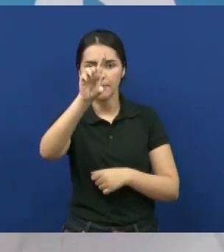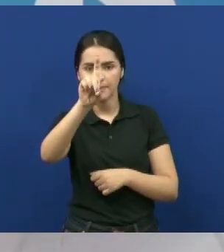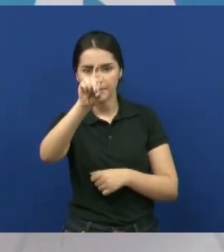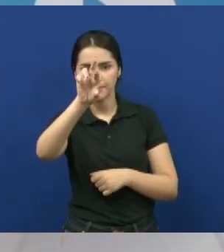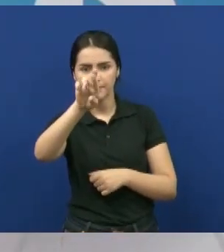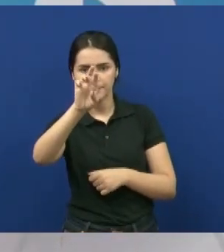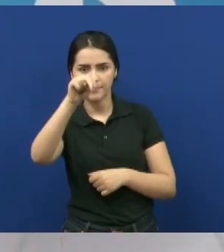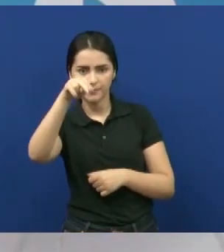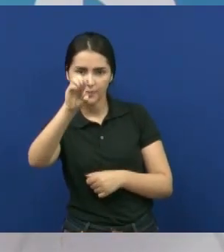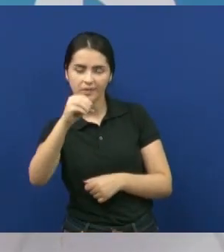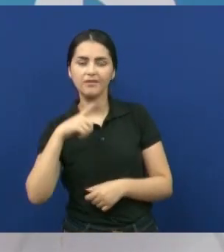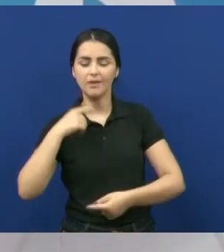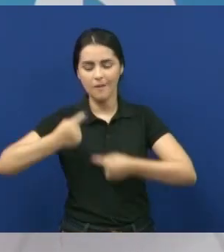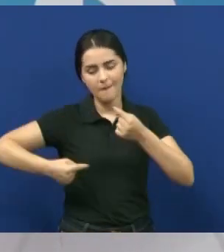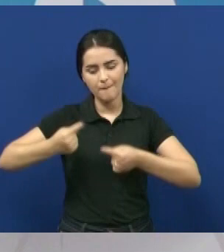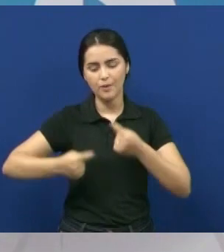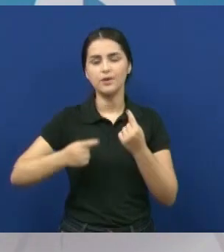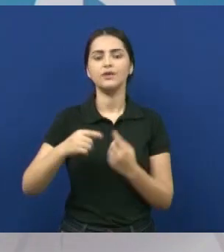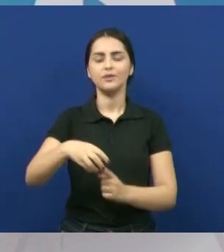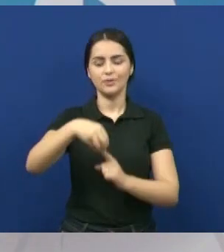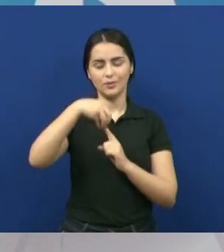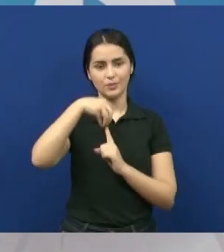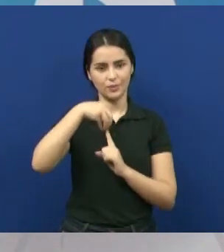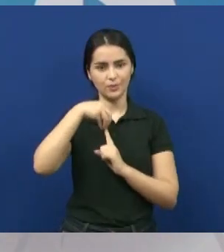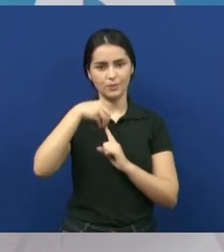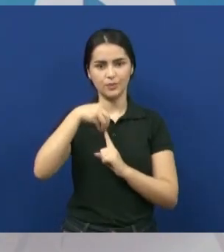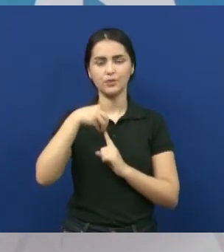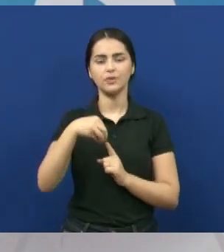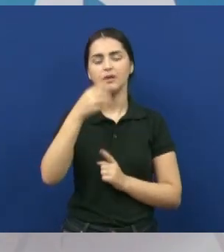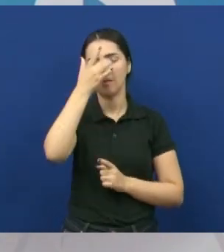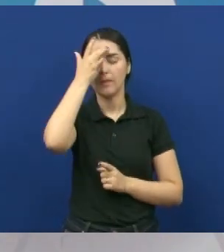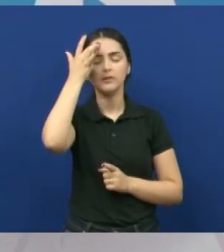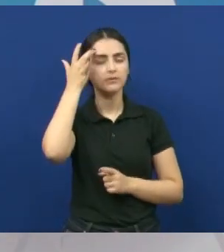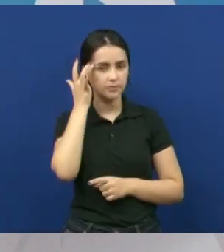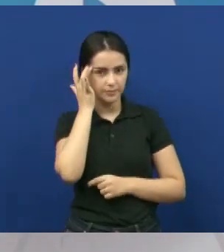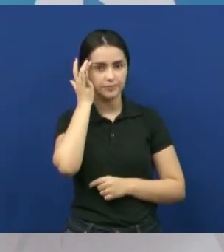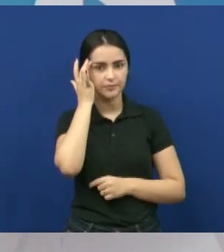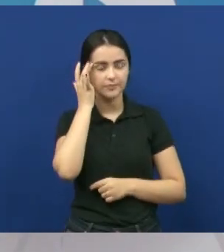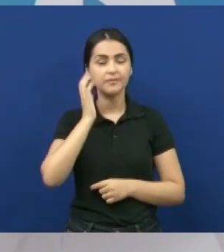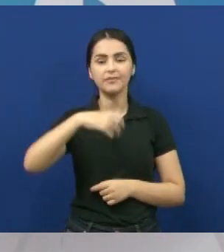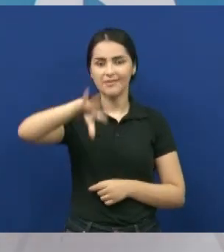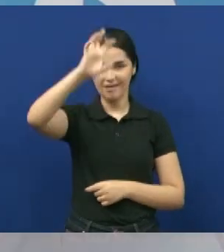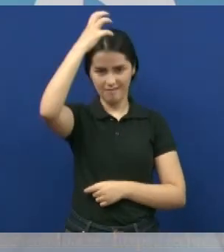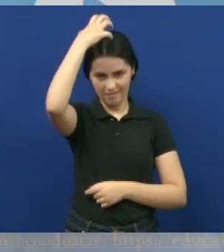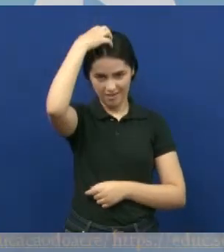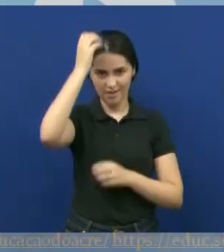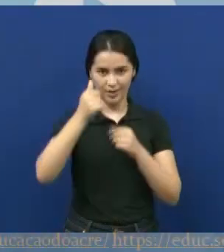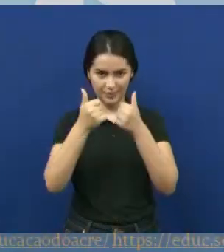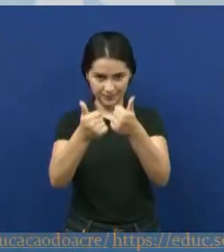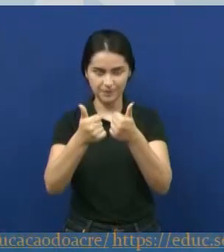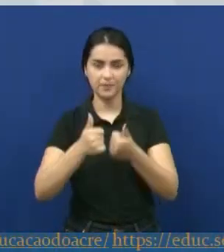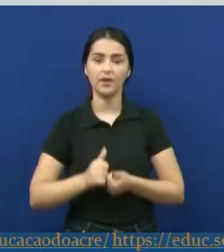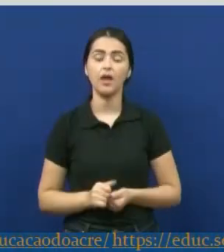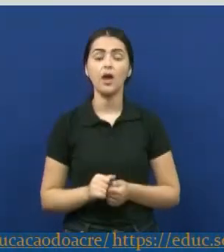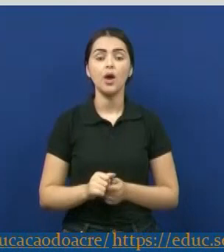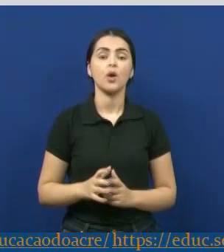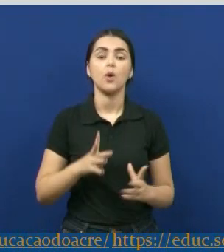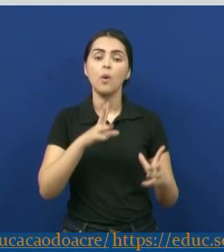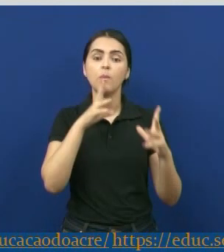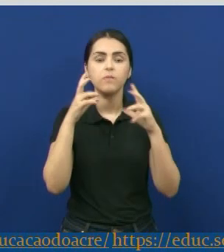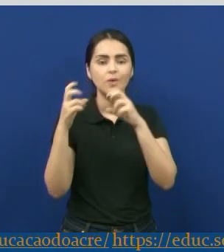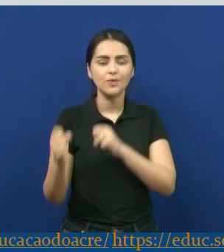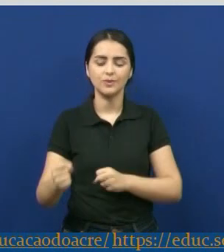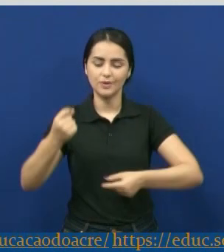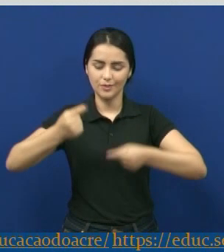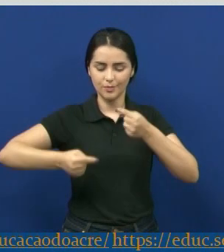está centralizada no poder de uma única pessoa, que seria o rei, tá? E esse poder político,